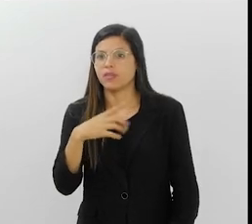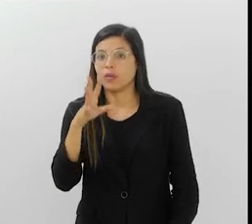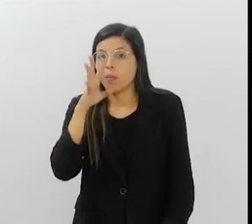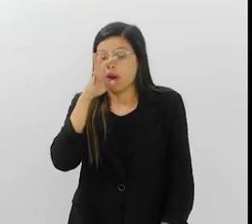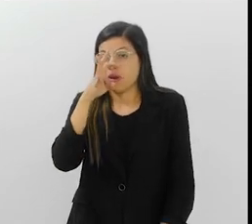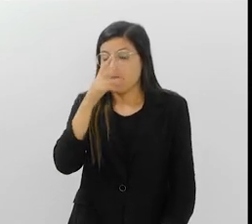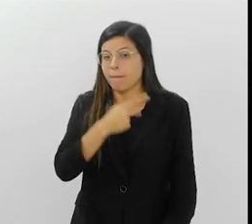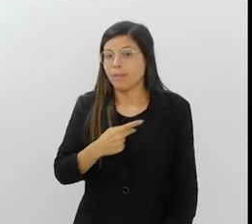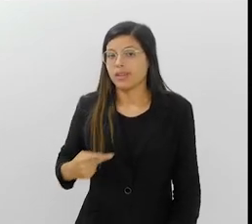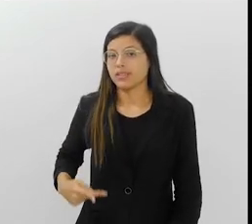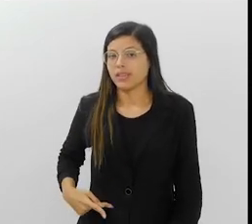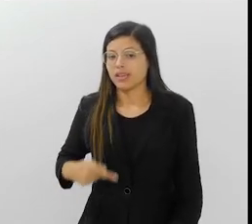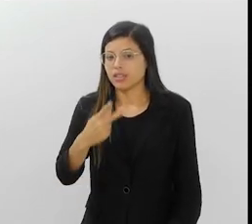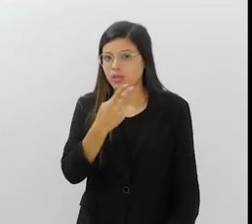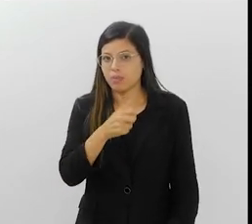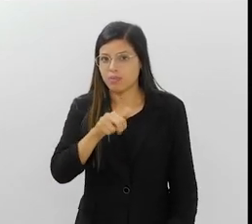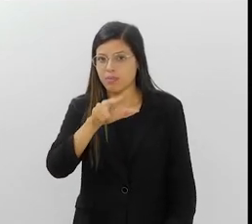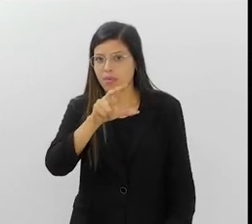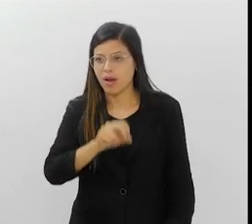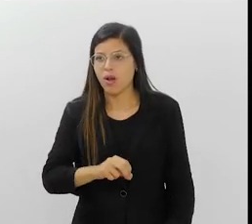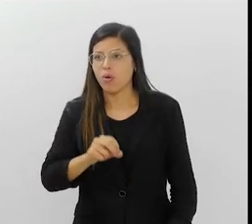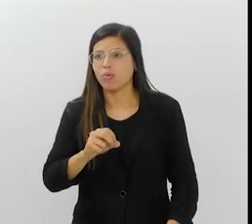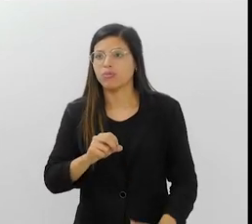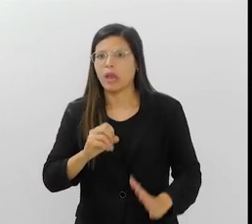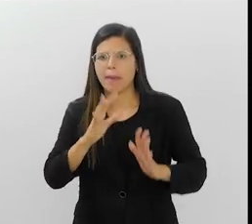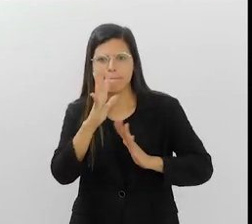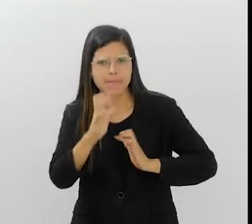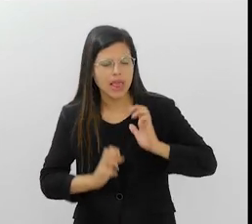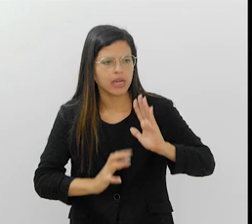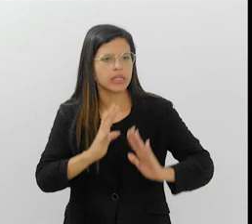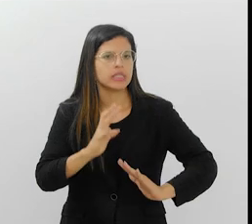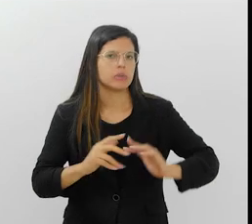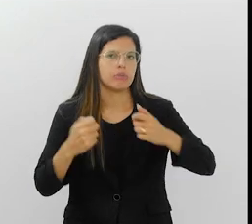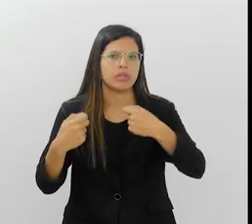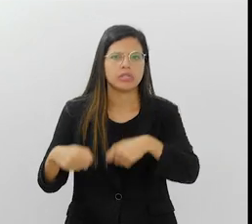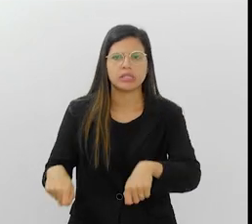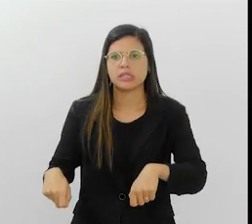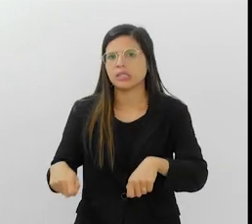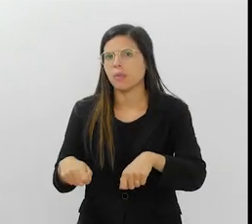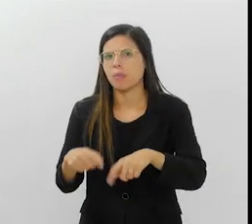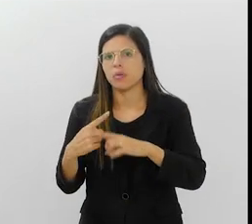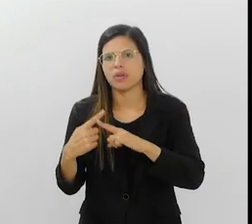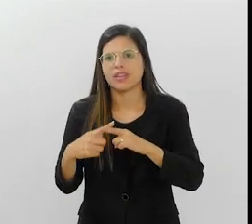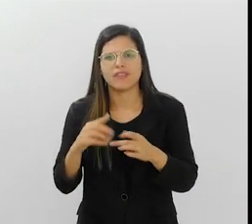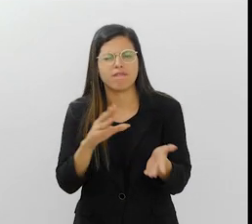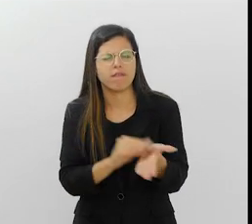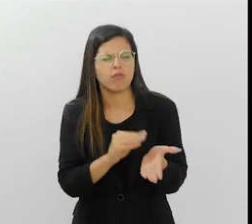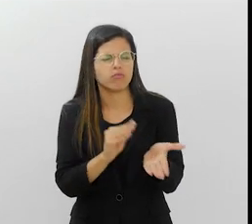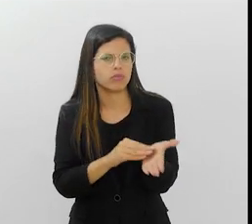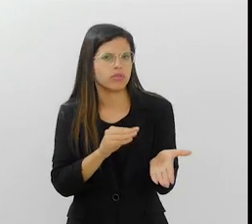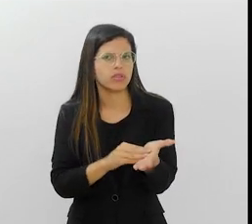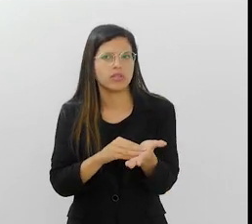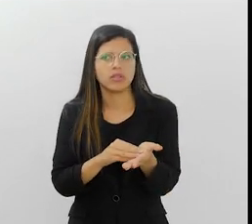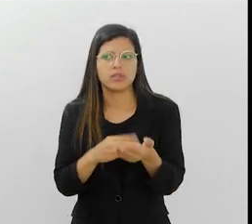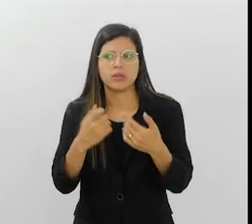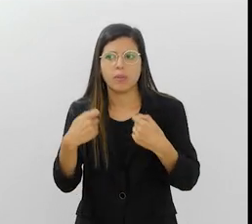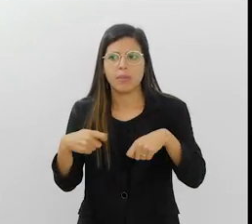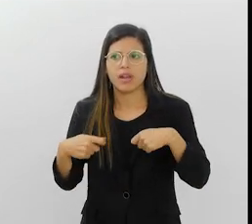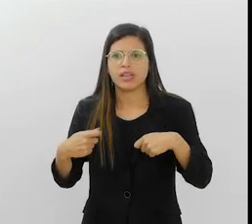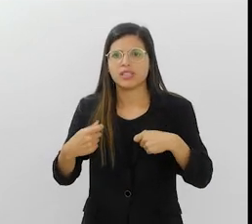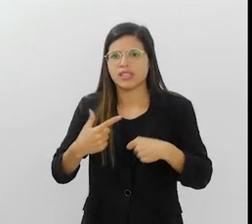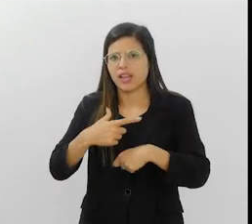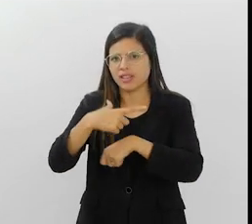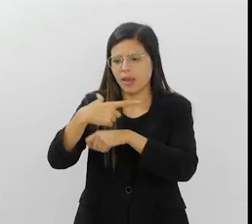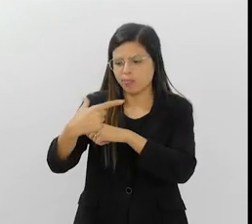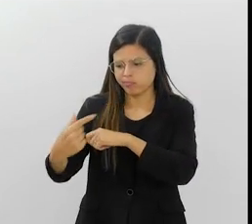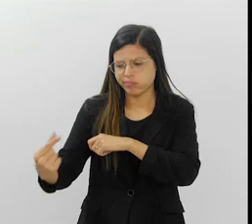o presidente era Paulo Viana, e aí brigando, não, Paulo, tem que ser assim, não, mas está muito pobre, pobre, está muito pobre, tem